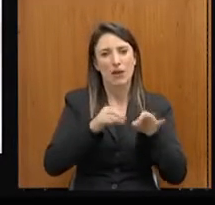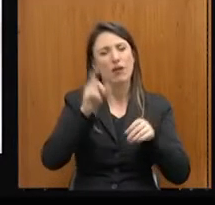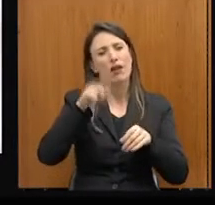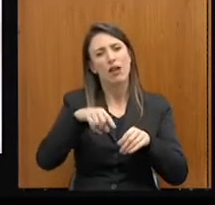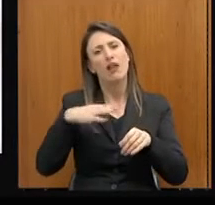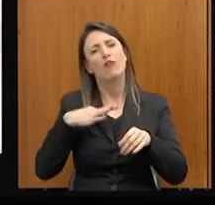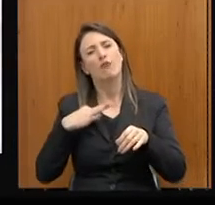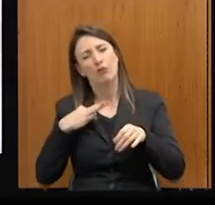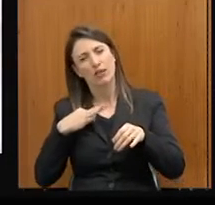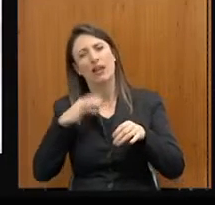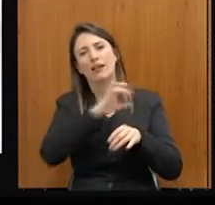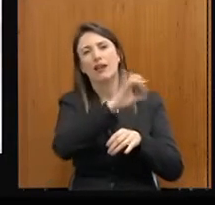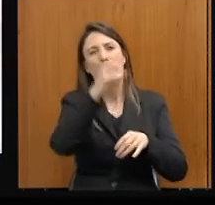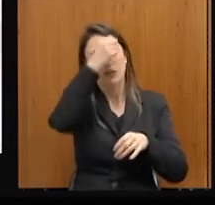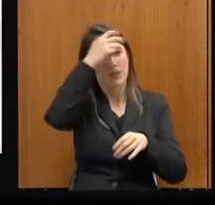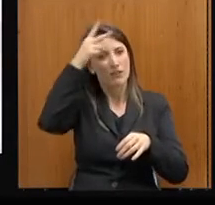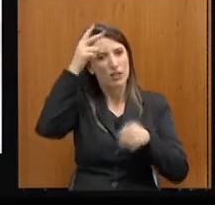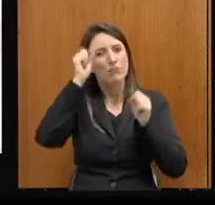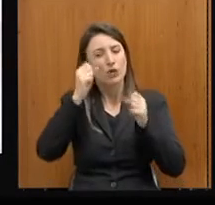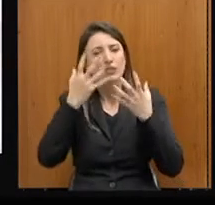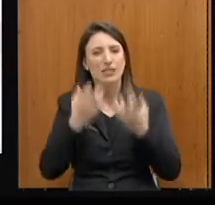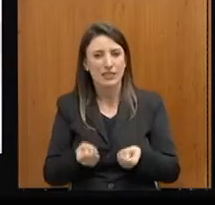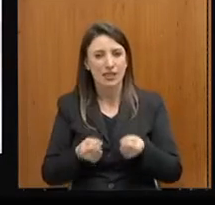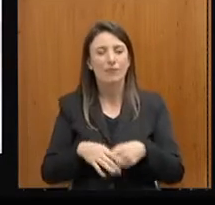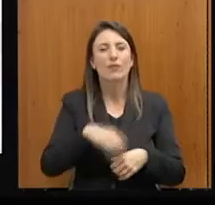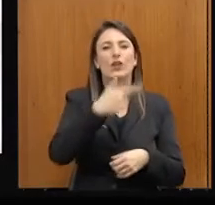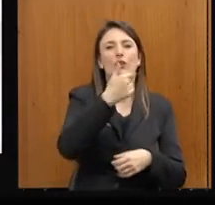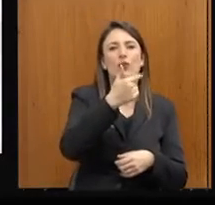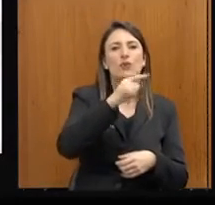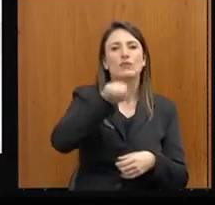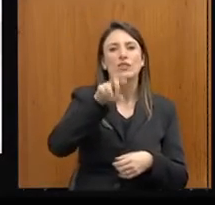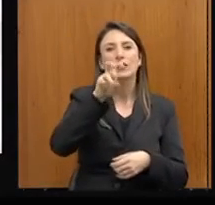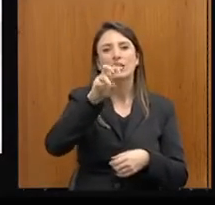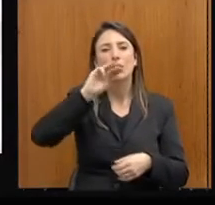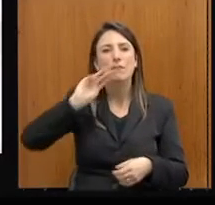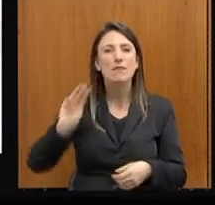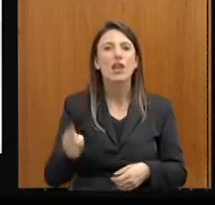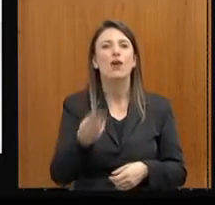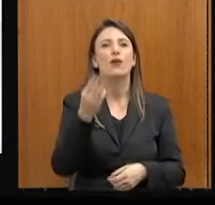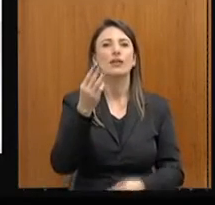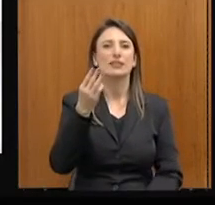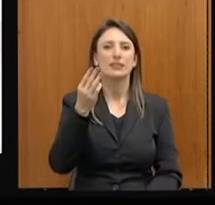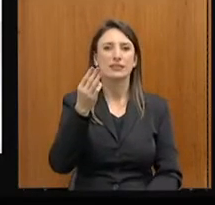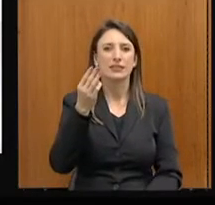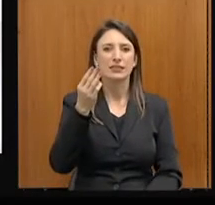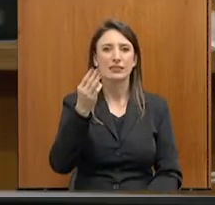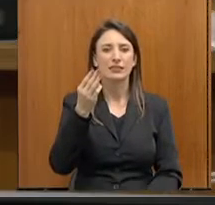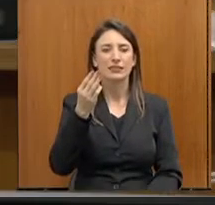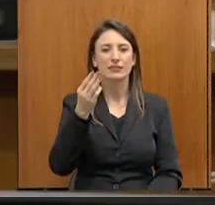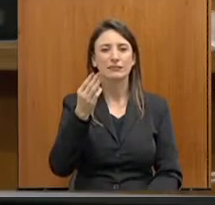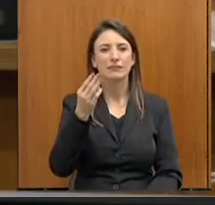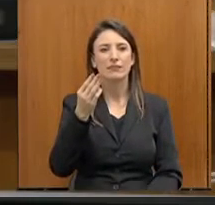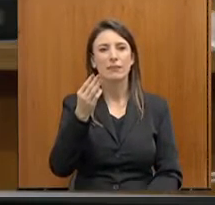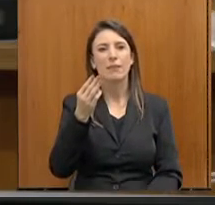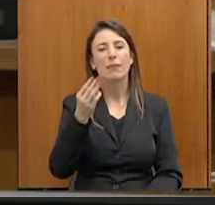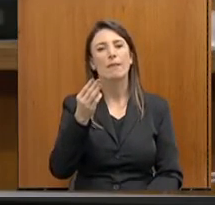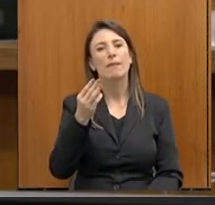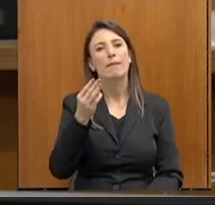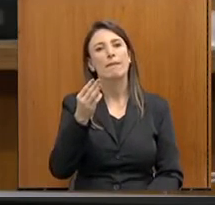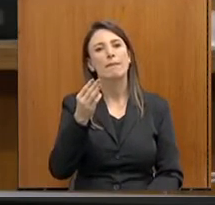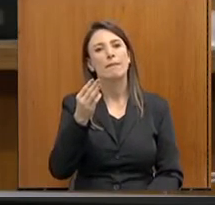decisão do prefeito e 12 e meio milhões é que estão